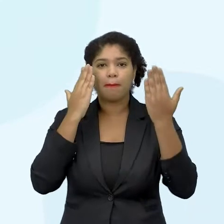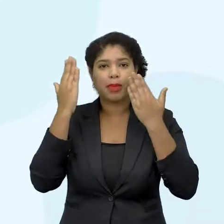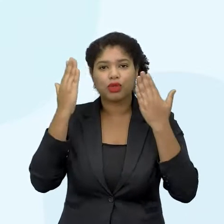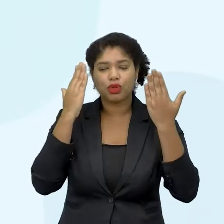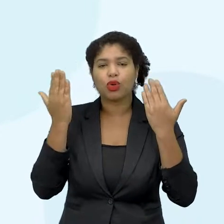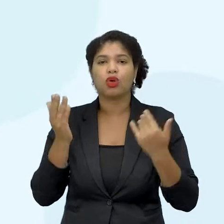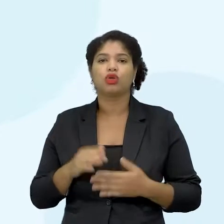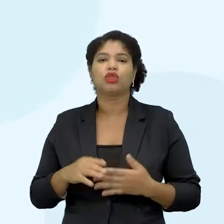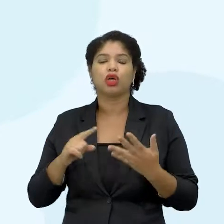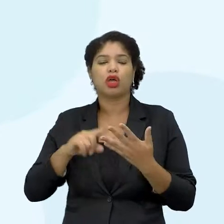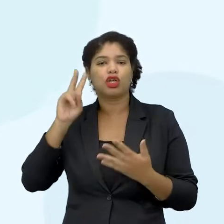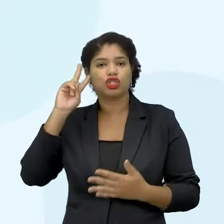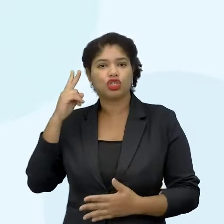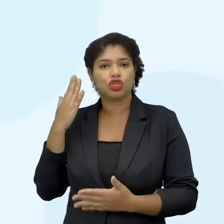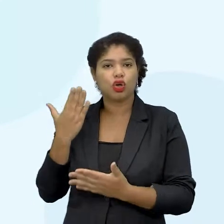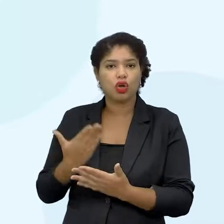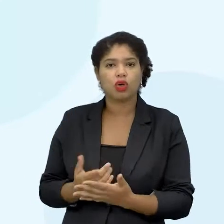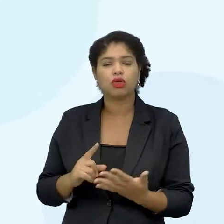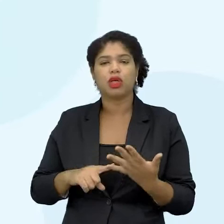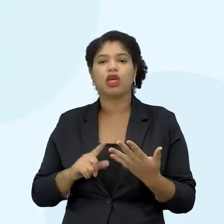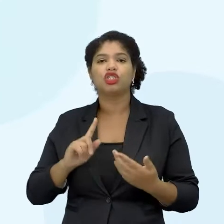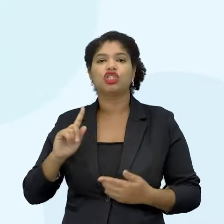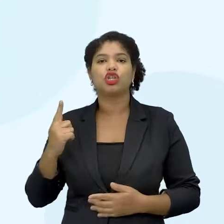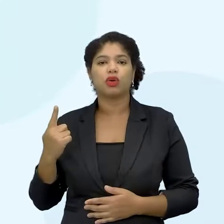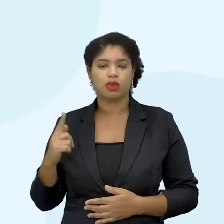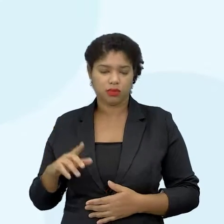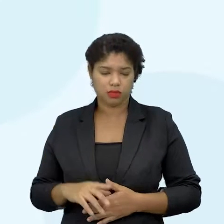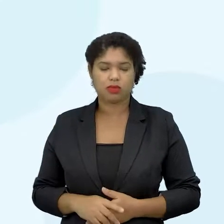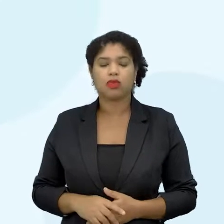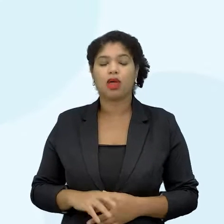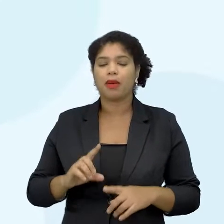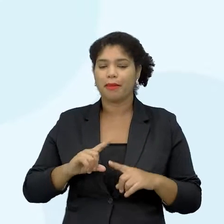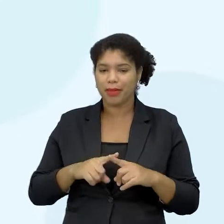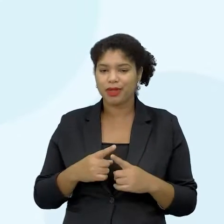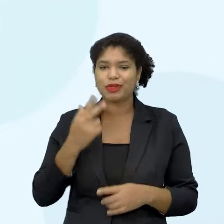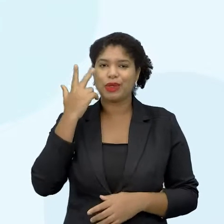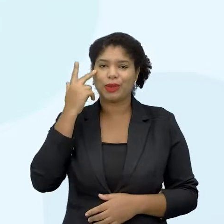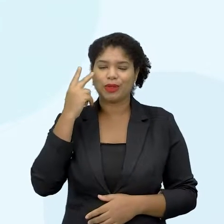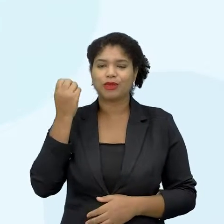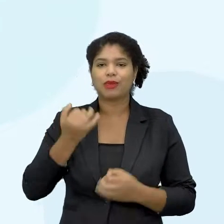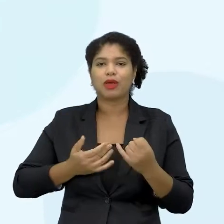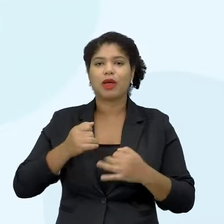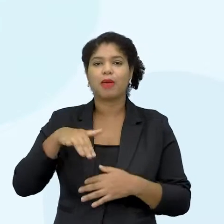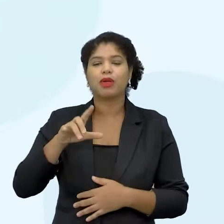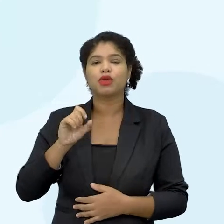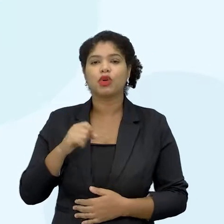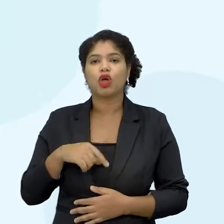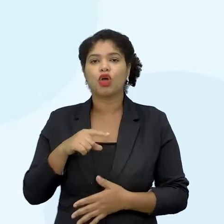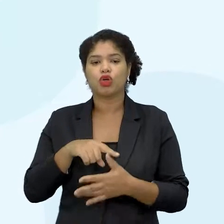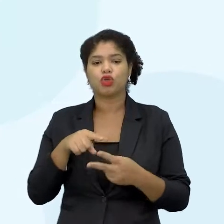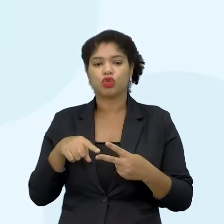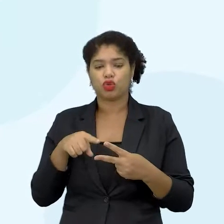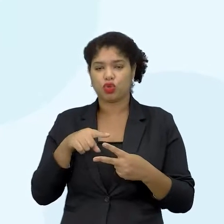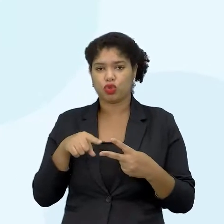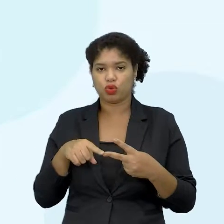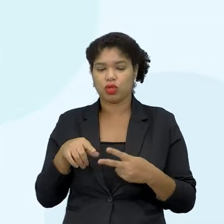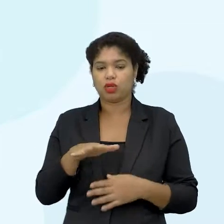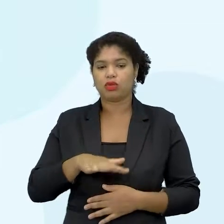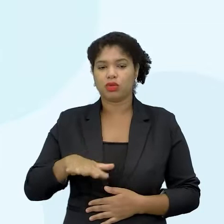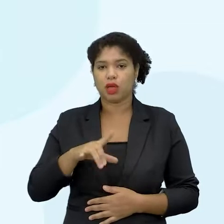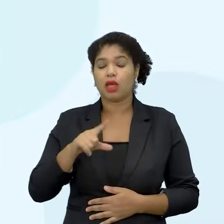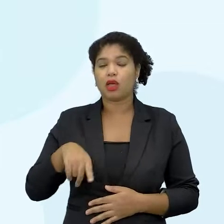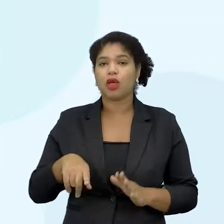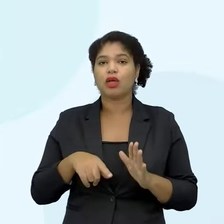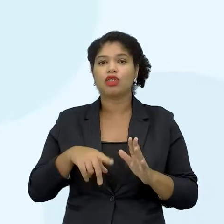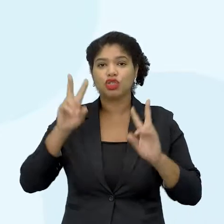psicologia, história, geografia, enfim. Mas o que a gente mais fala nas nossas aulas são dessas duas áreas, que é a